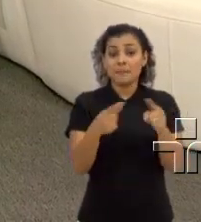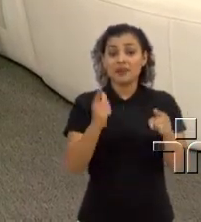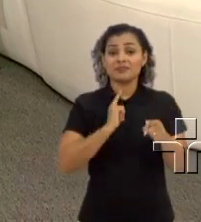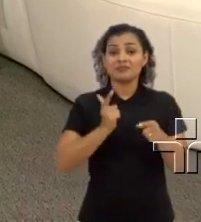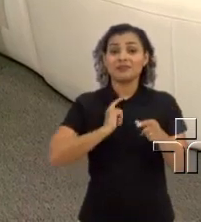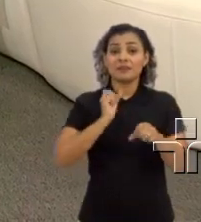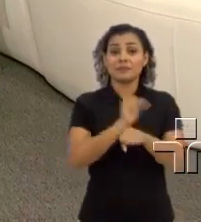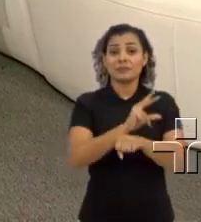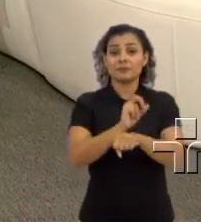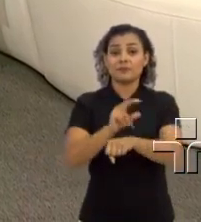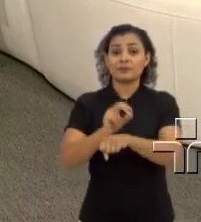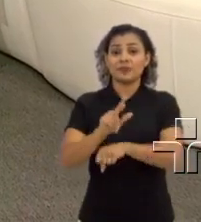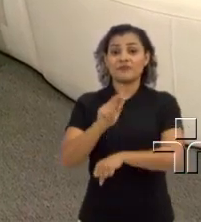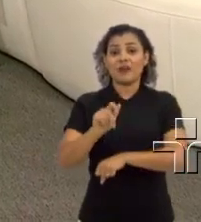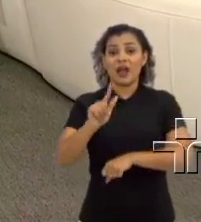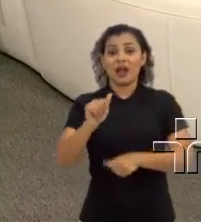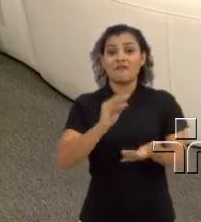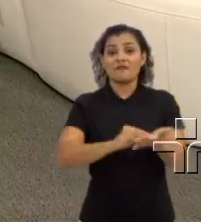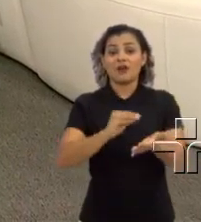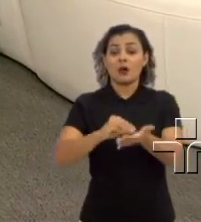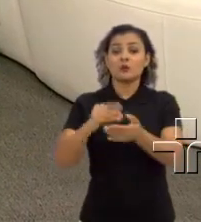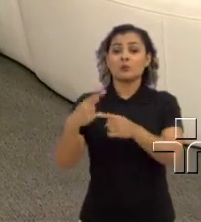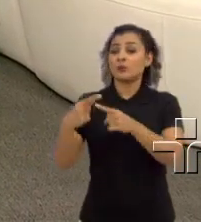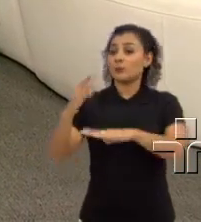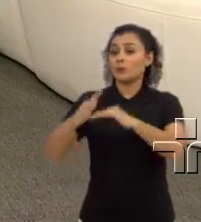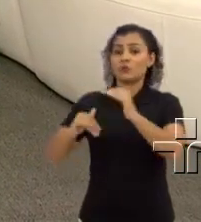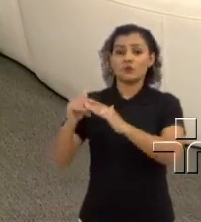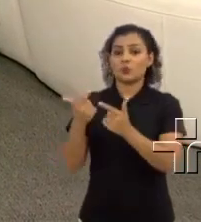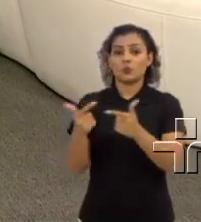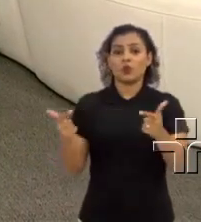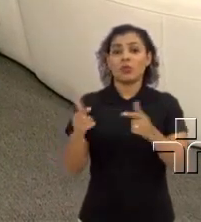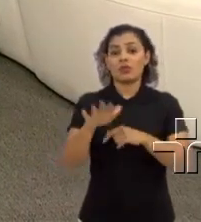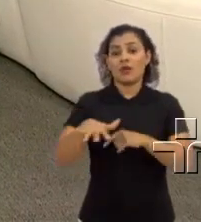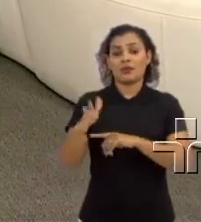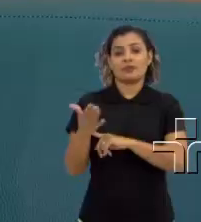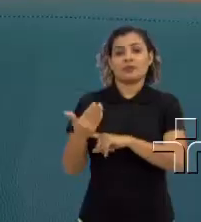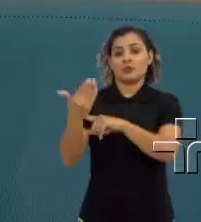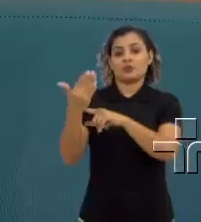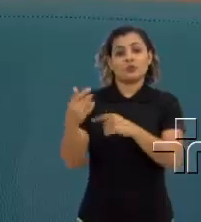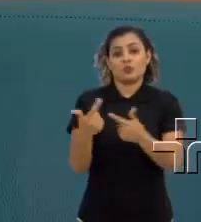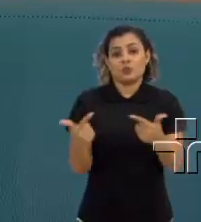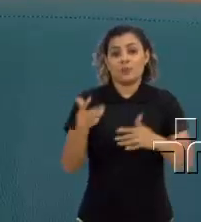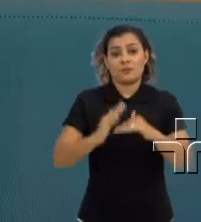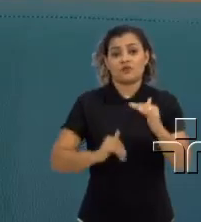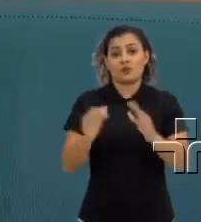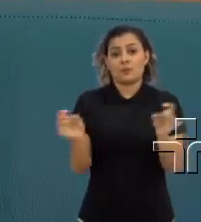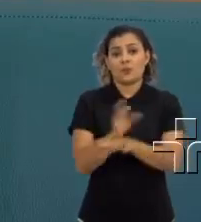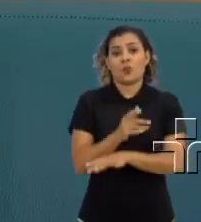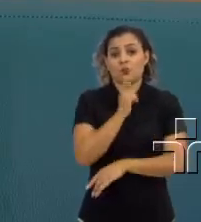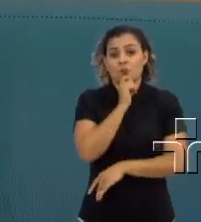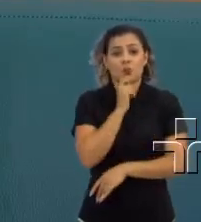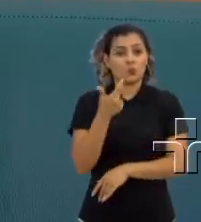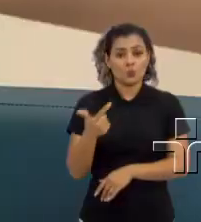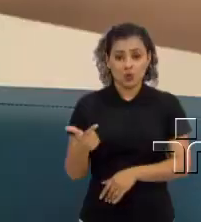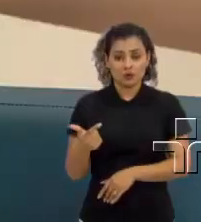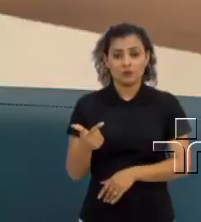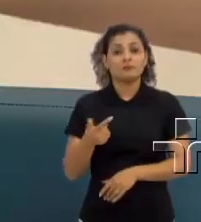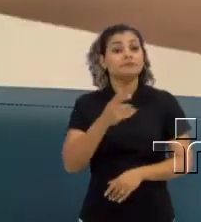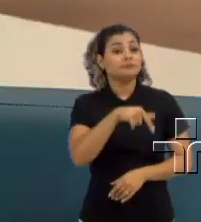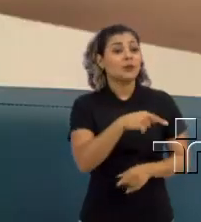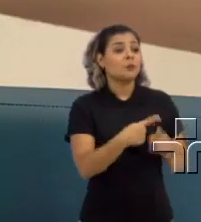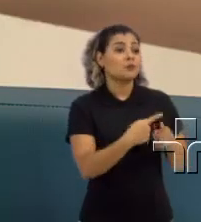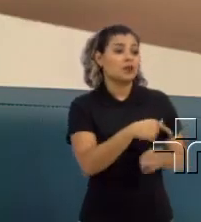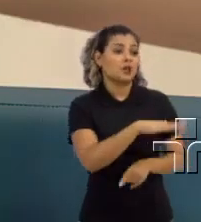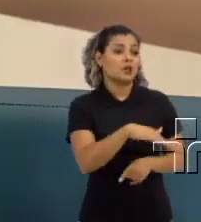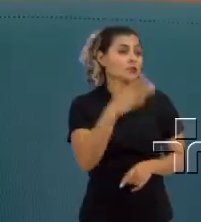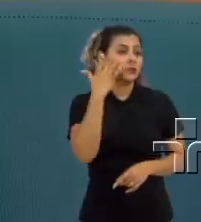de vagas que não são preenchidas, principalmente tecnologia, por conta de não ter pessoas que saibam. Né? Que as crianças ainda não podem